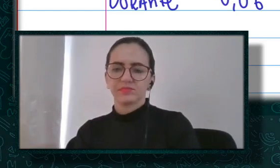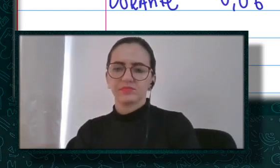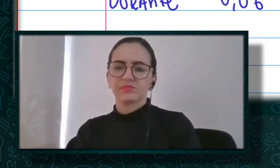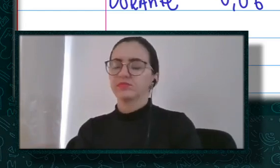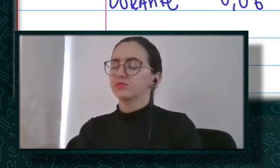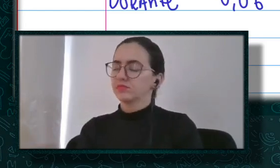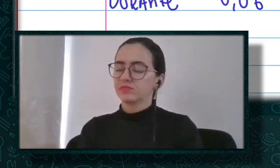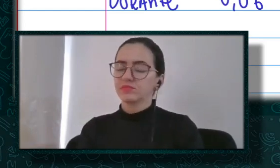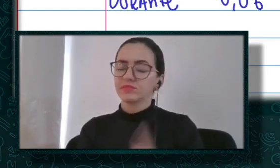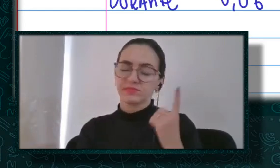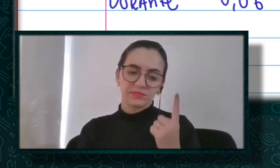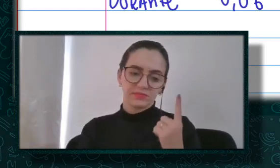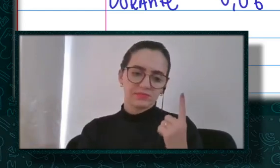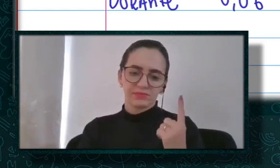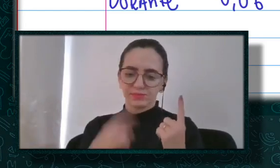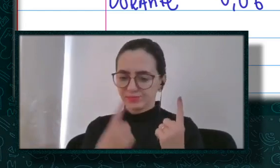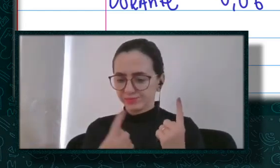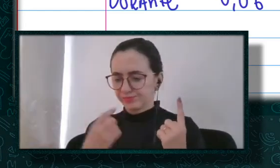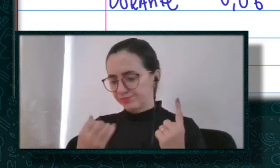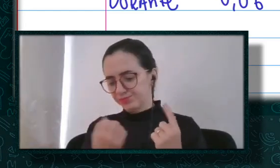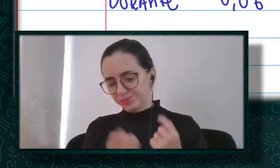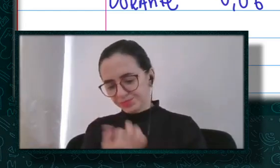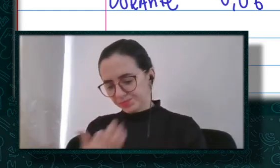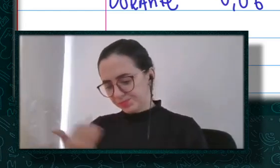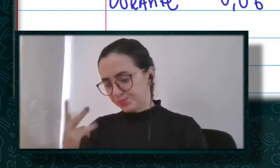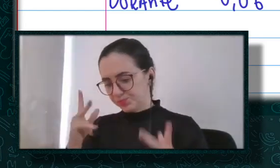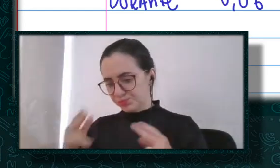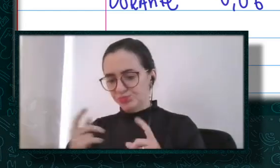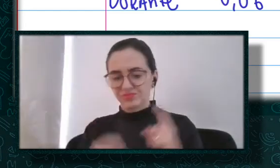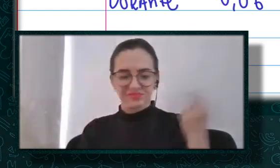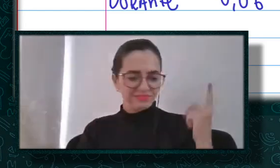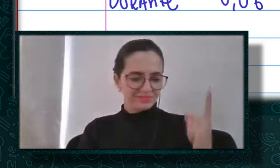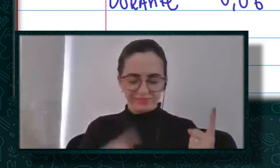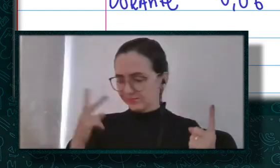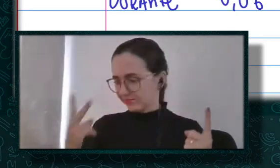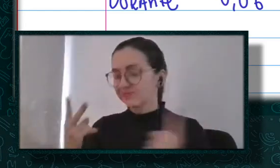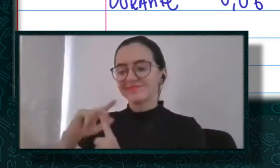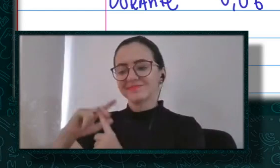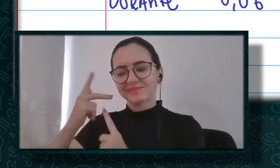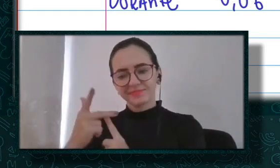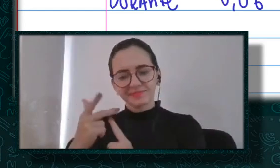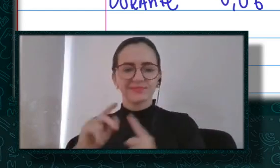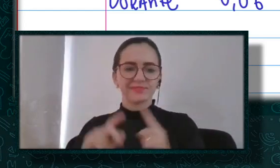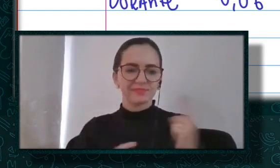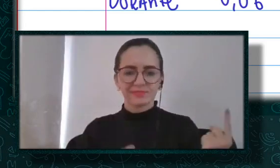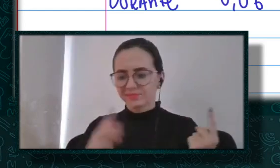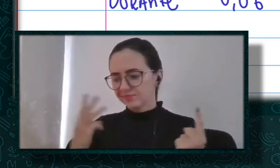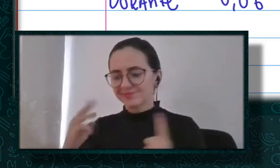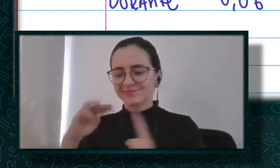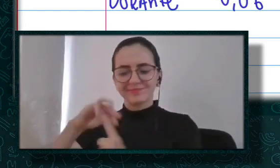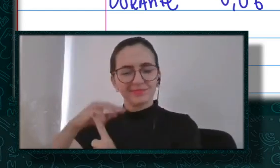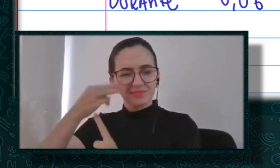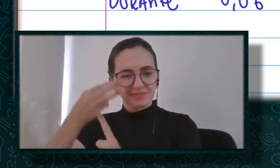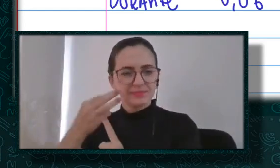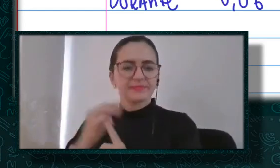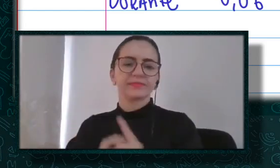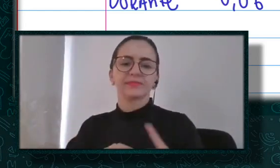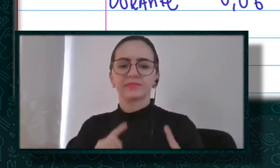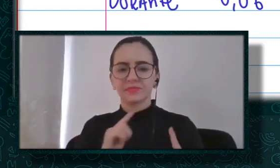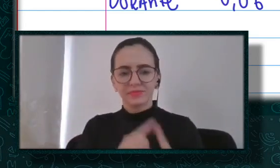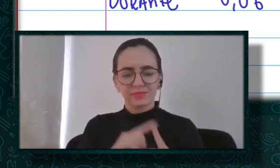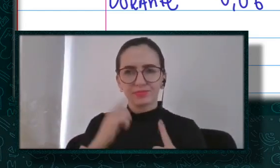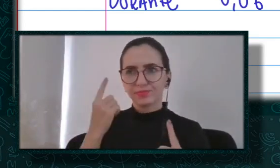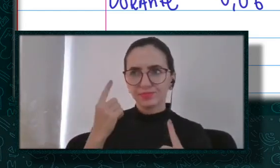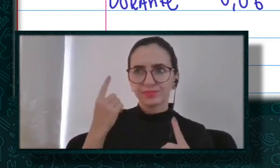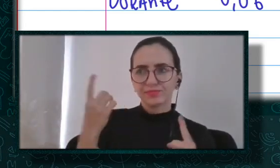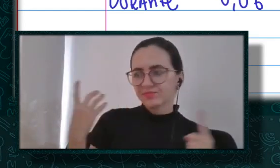vou dar 2 vezes para o outro. Se eu tiver 1 para 4, a quantidade que eu dei em um, eu vou dar 4 vezes maior para o outro. E a água também, ó, é 1 para 1 para 1. Tu só